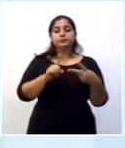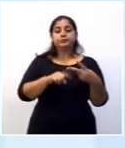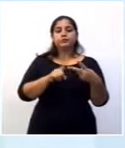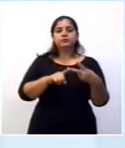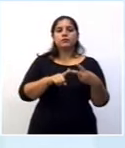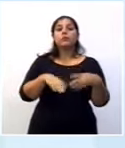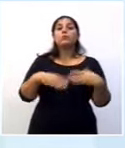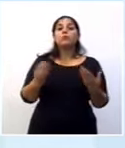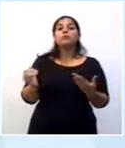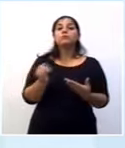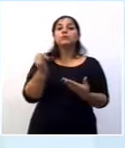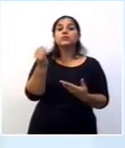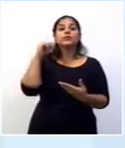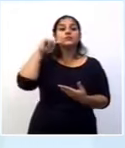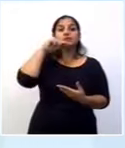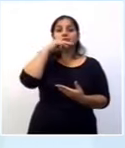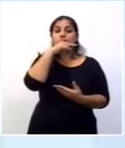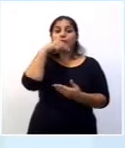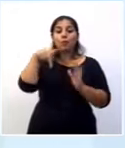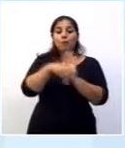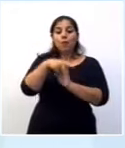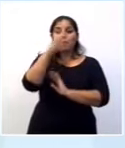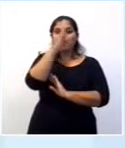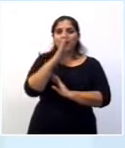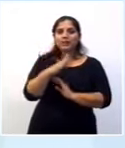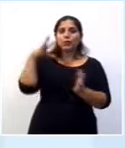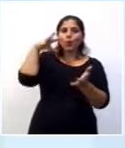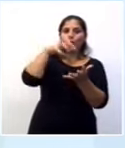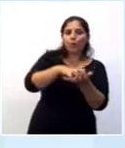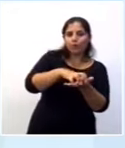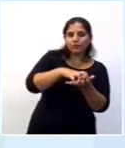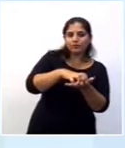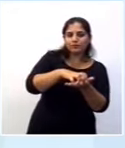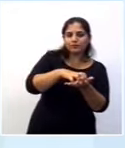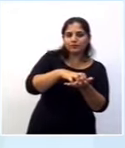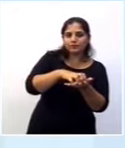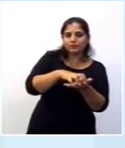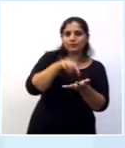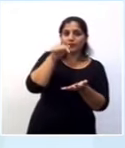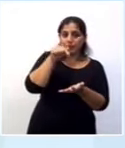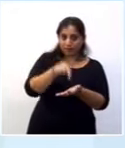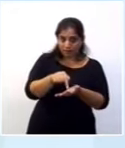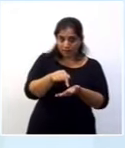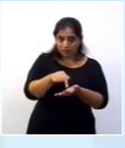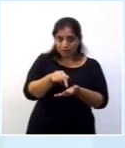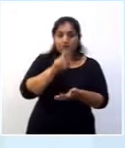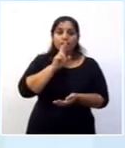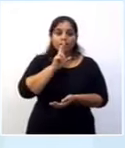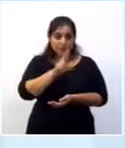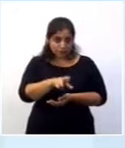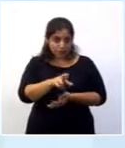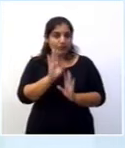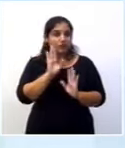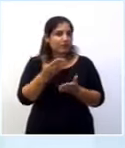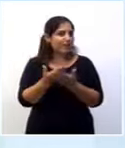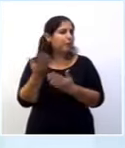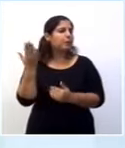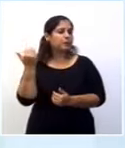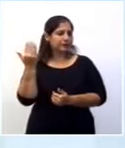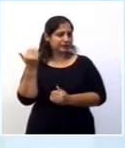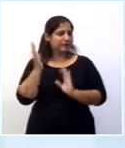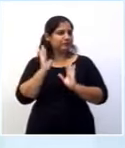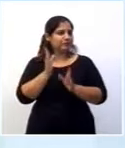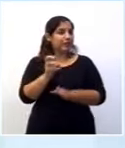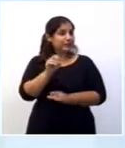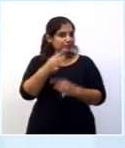a importância da cana-de-açúcar para o Brasil colonial? Essa resposta ela foi dada na aula passada, então